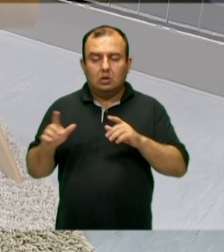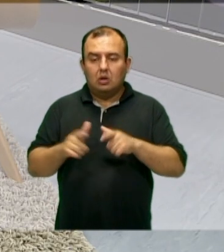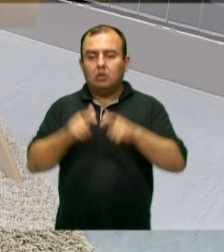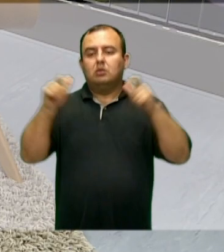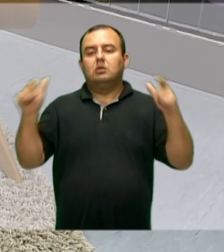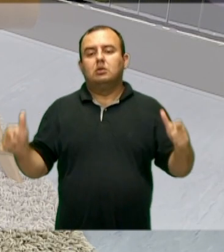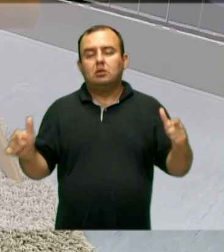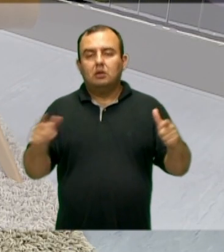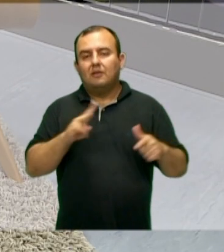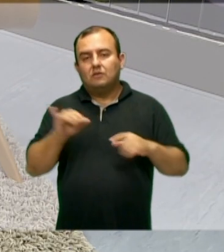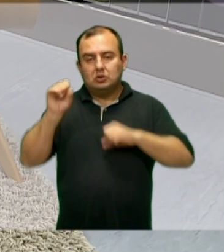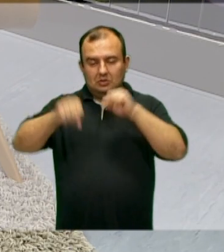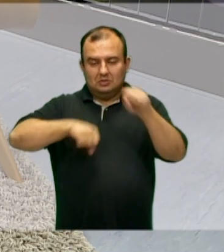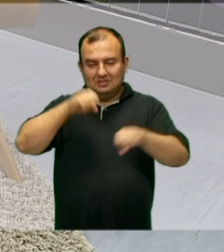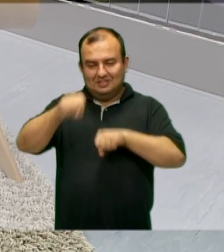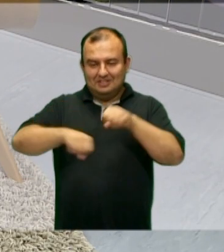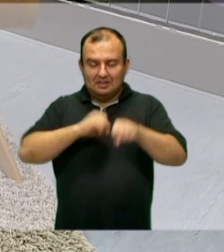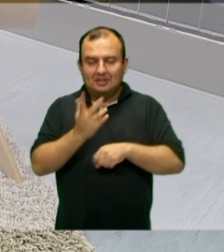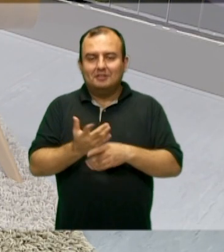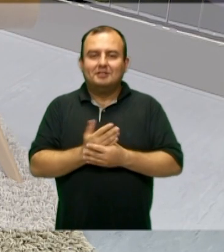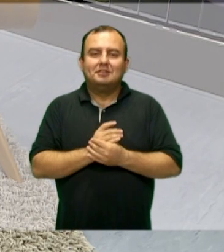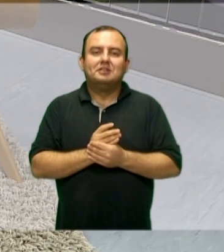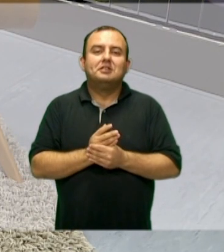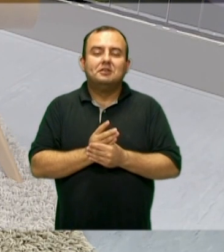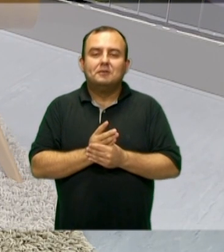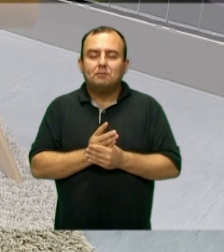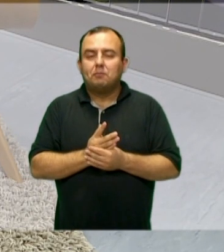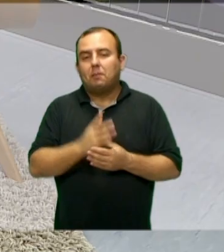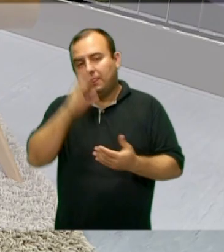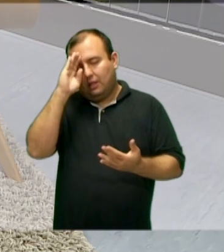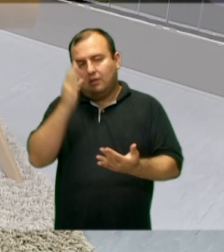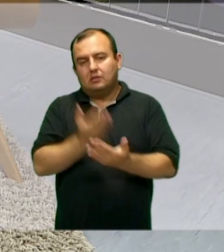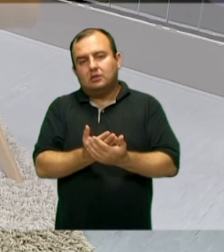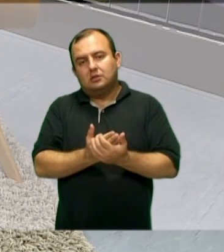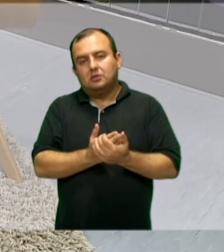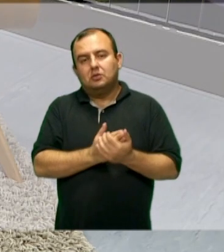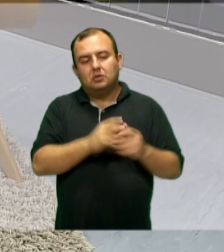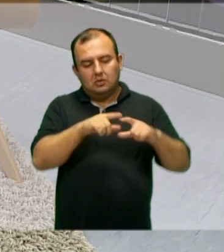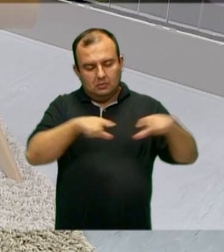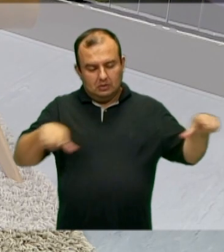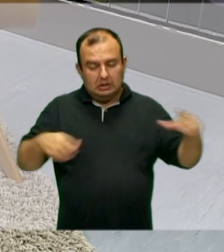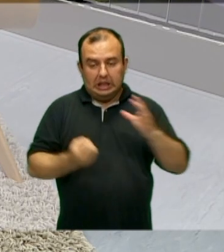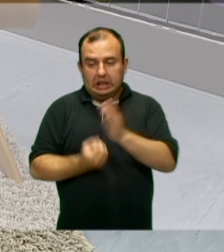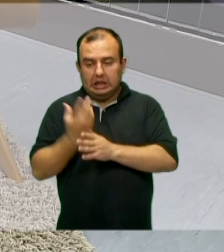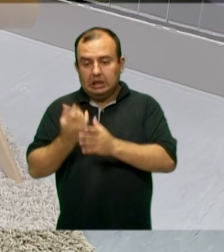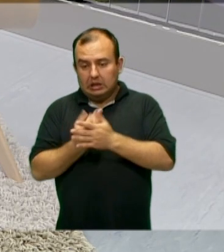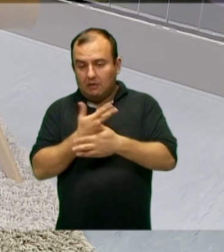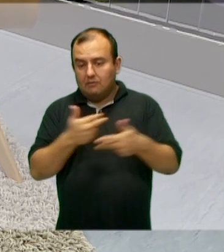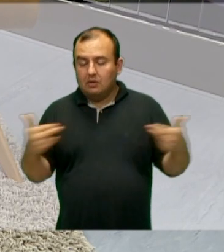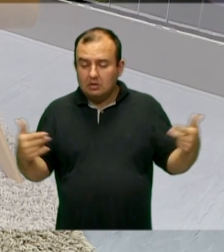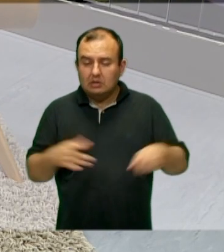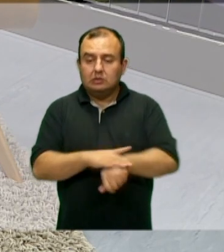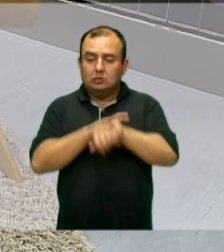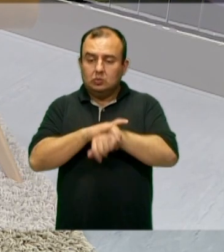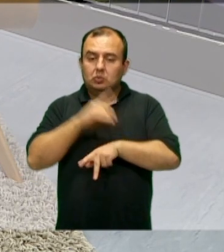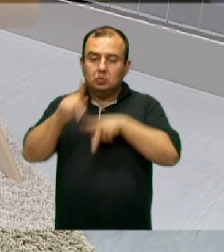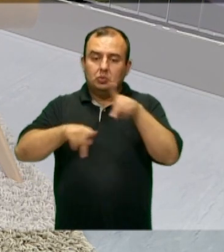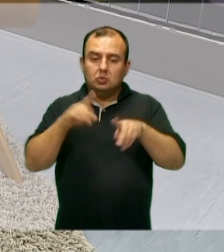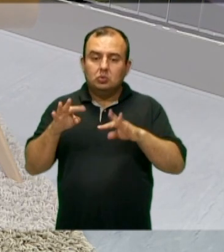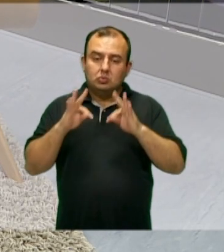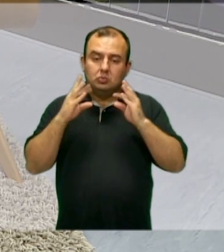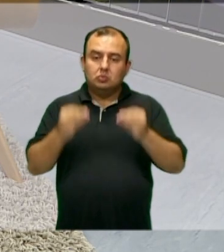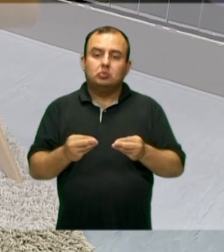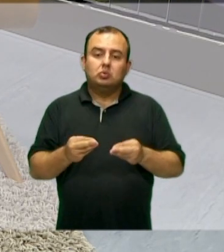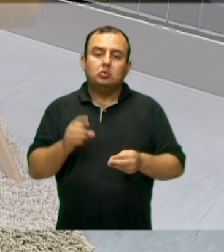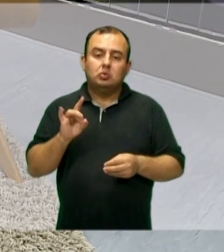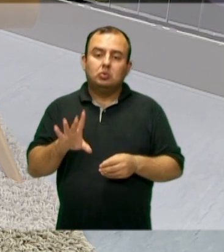deles vai de bicicleta para a escola. Então eu creio que colocar mais ciclovias seja uma opção mais segura para toda a população como geral, não